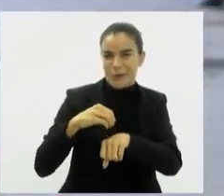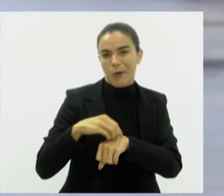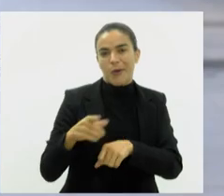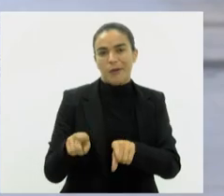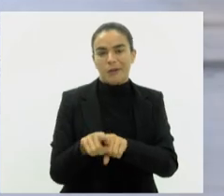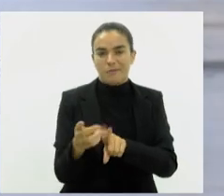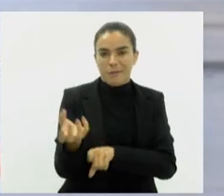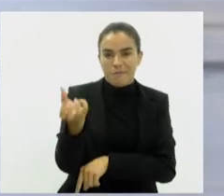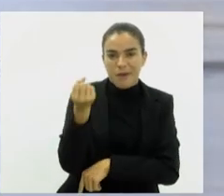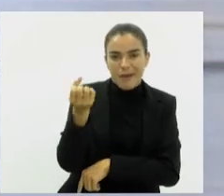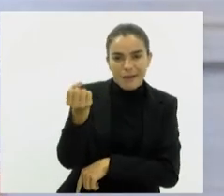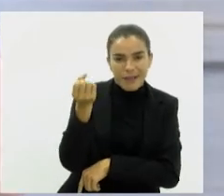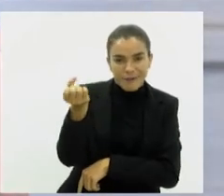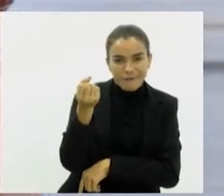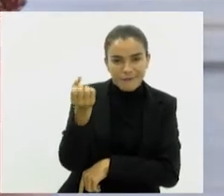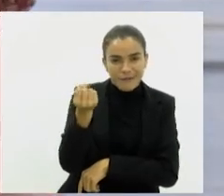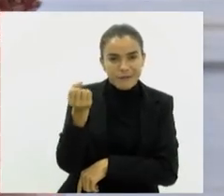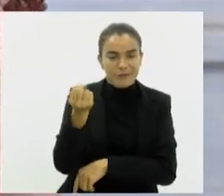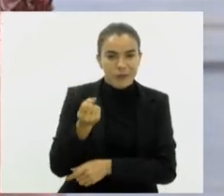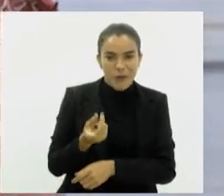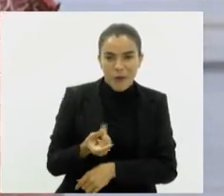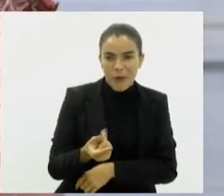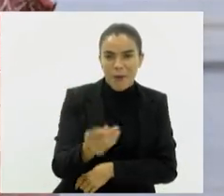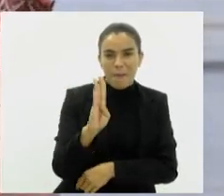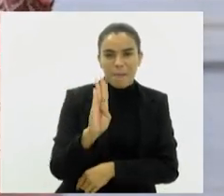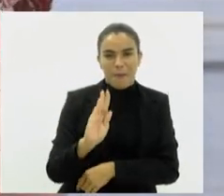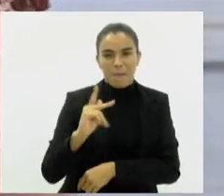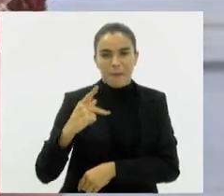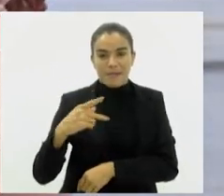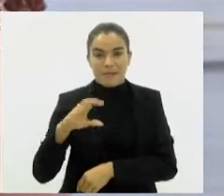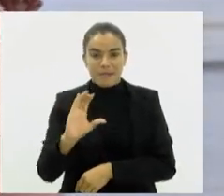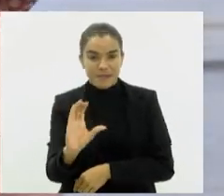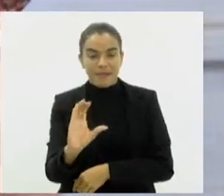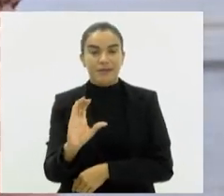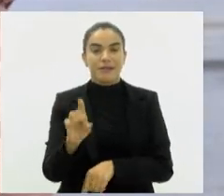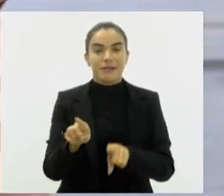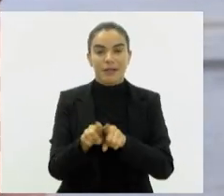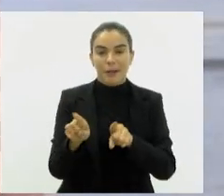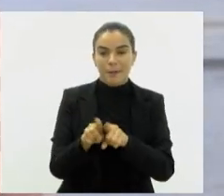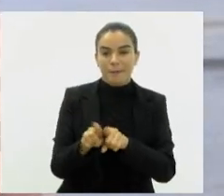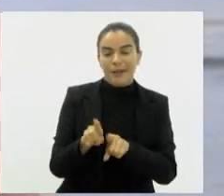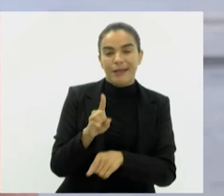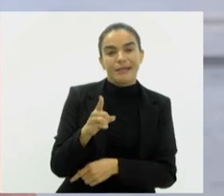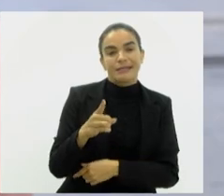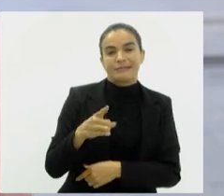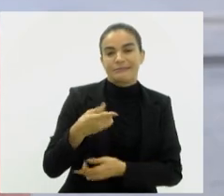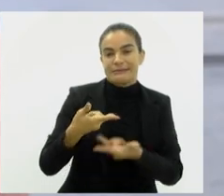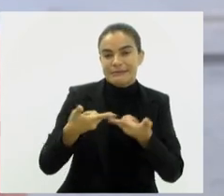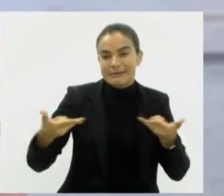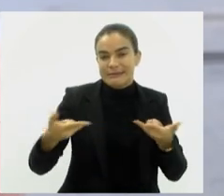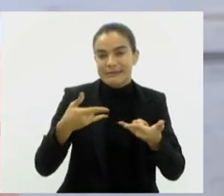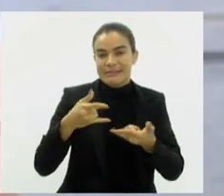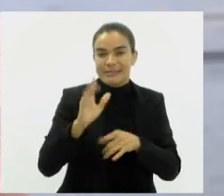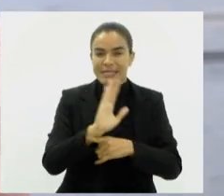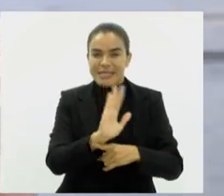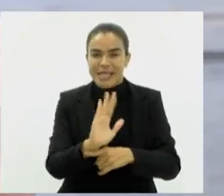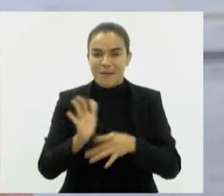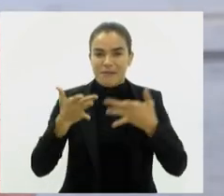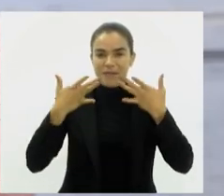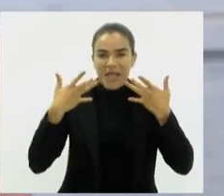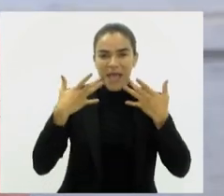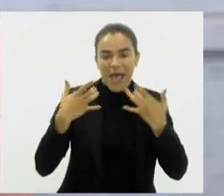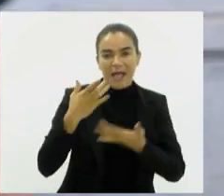quem... benefício de prestação continuada para quem não tem direito, meia entrada para ingressos de cinemas e